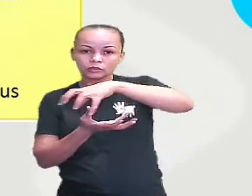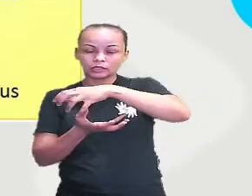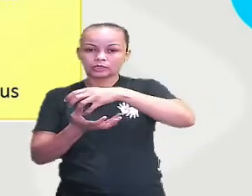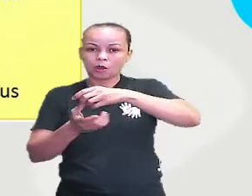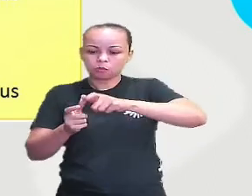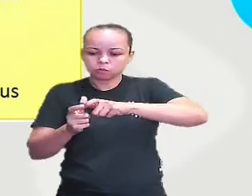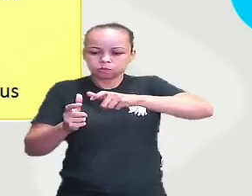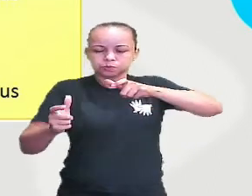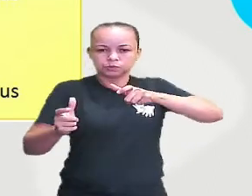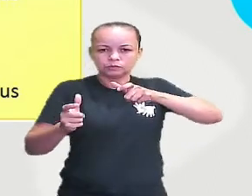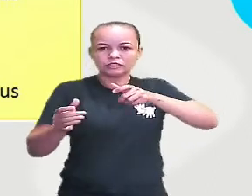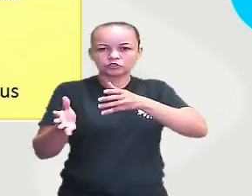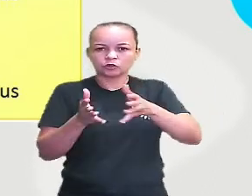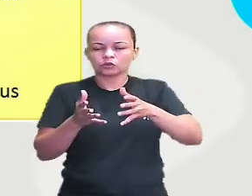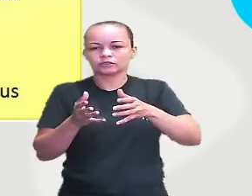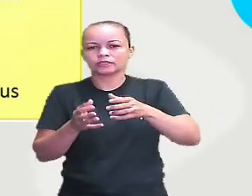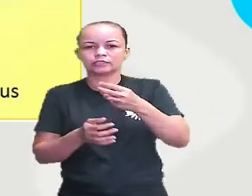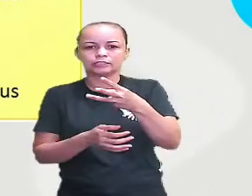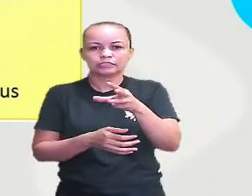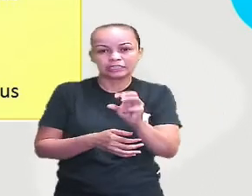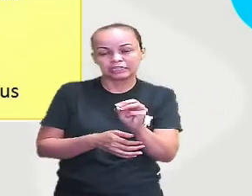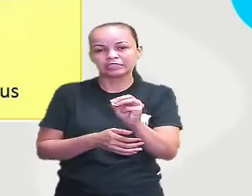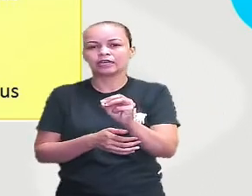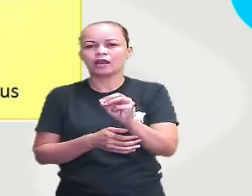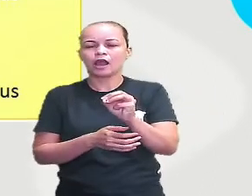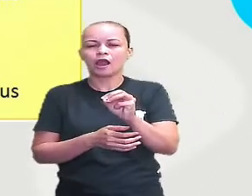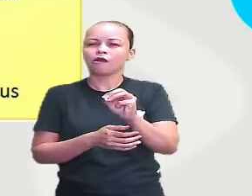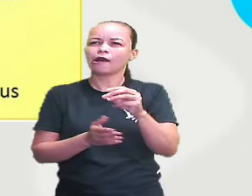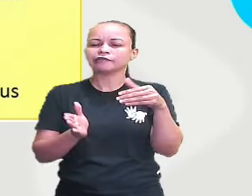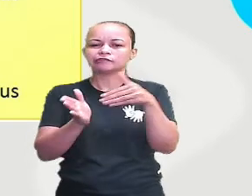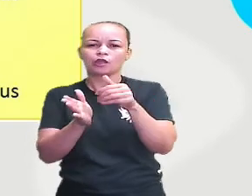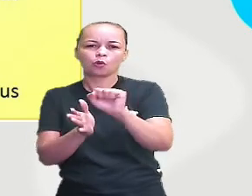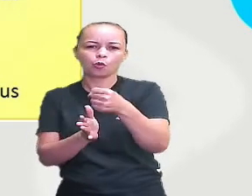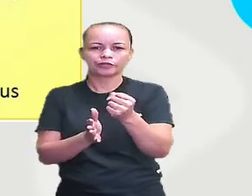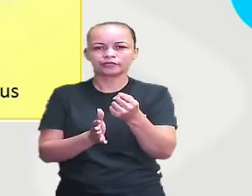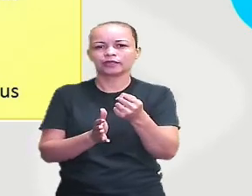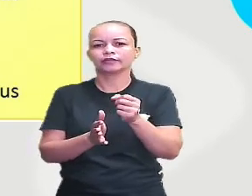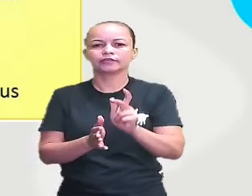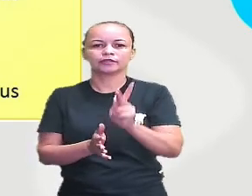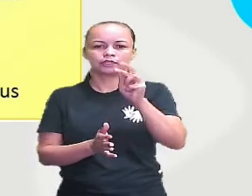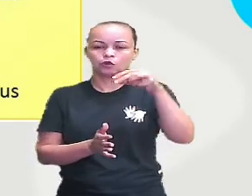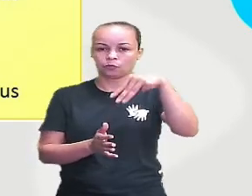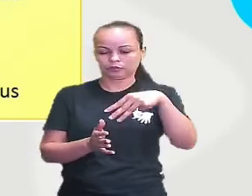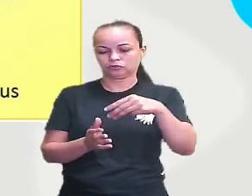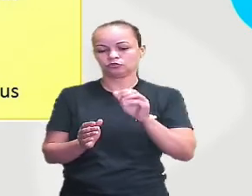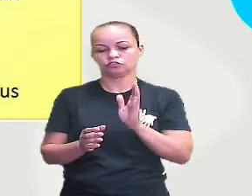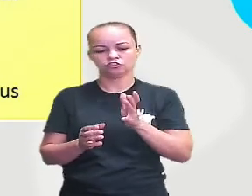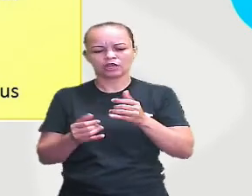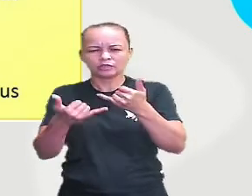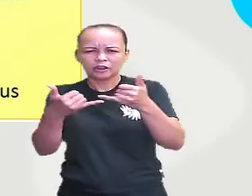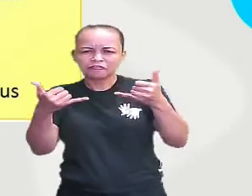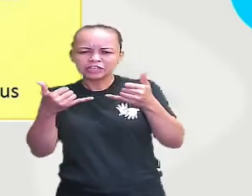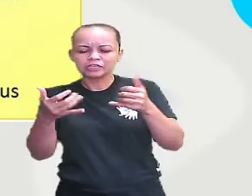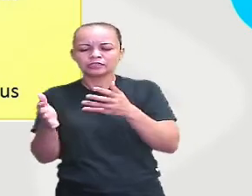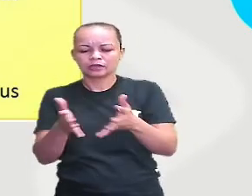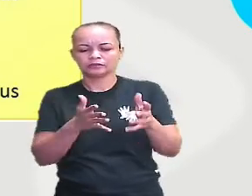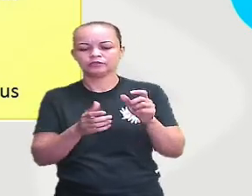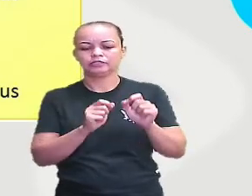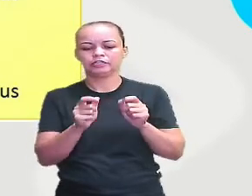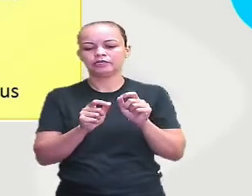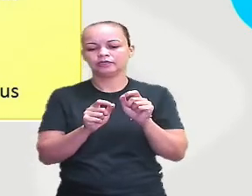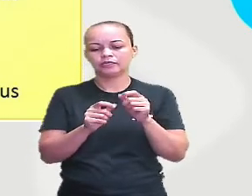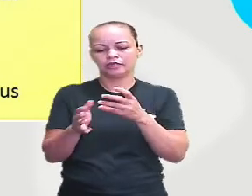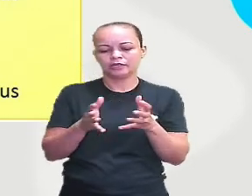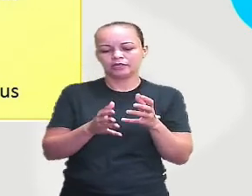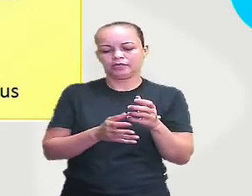30 a 80 quilômetros. Já a crosta oceânica, ela está em torno de 5 a 10 quilômetros. É mais fininha, porque é mais jovem, tá? Está ainda